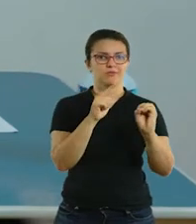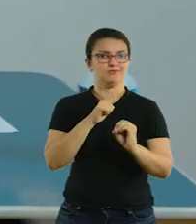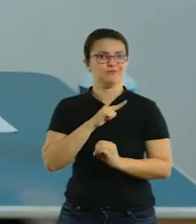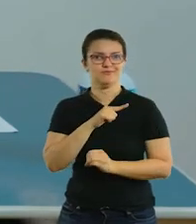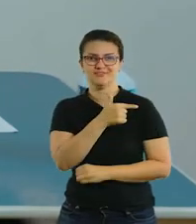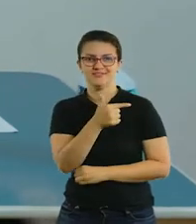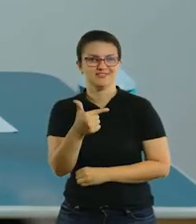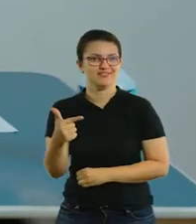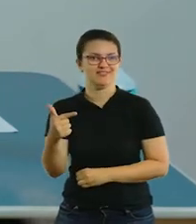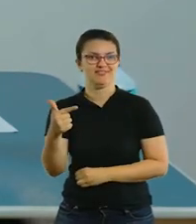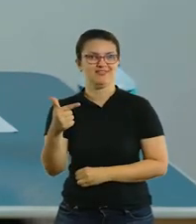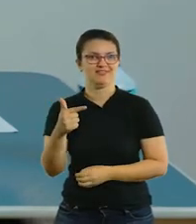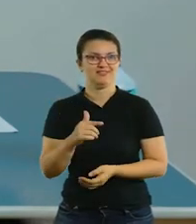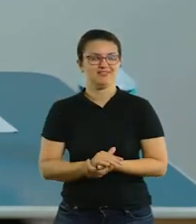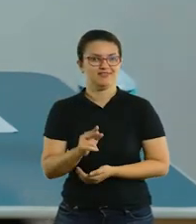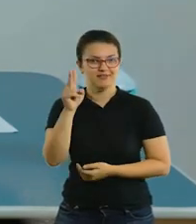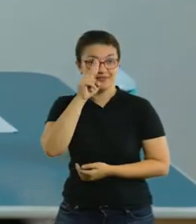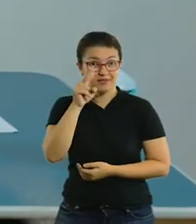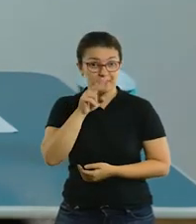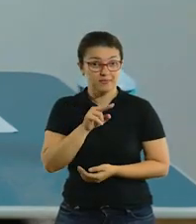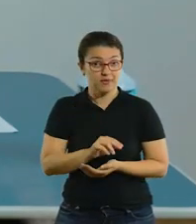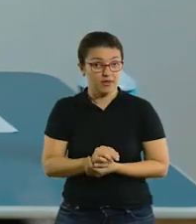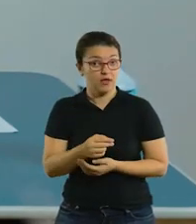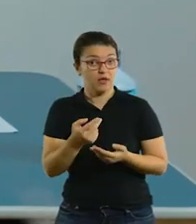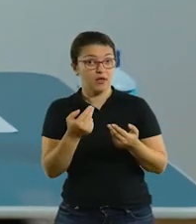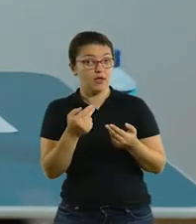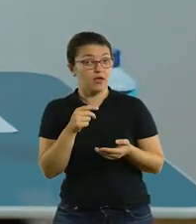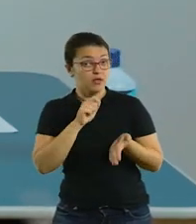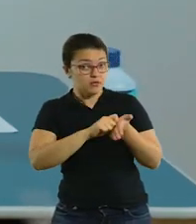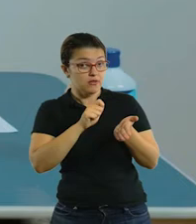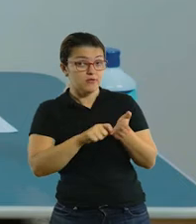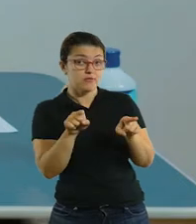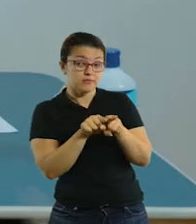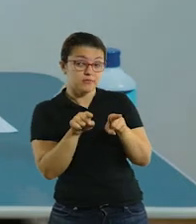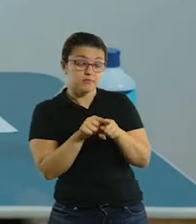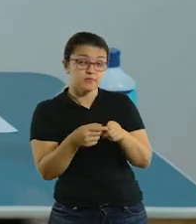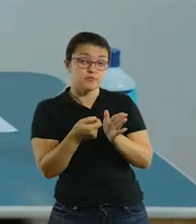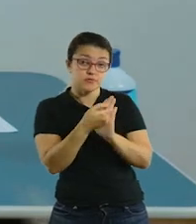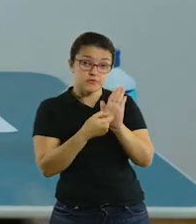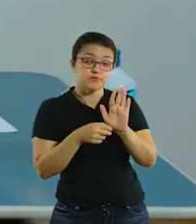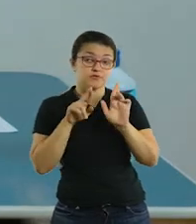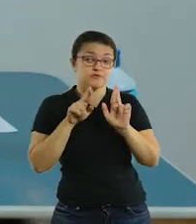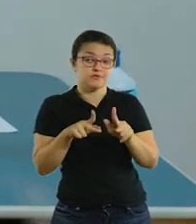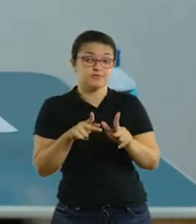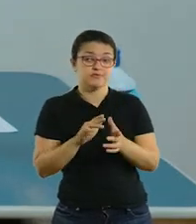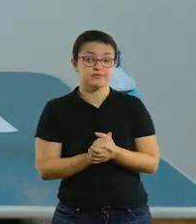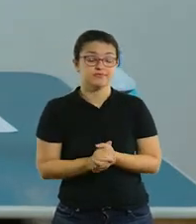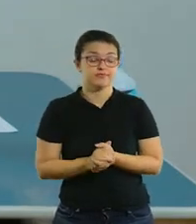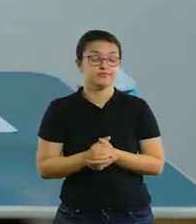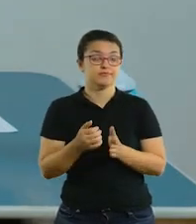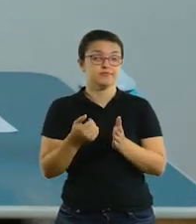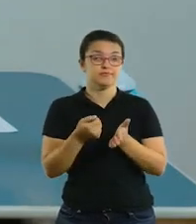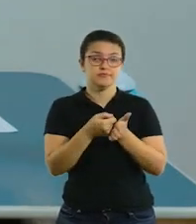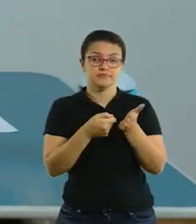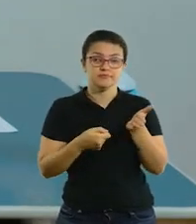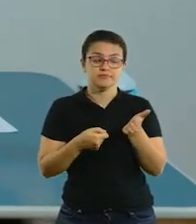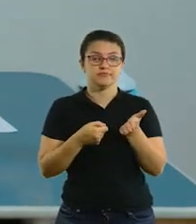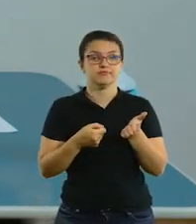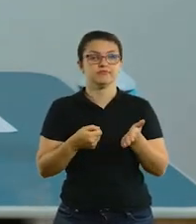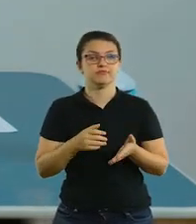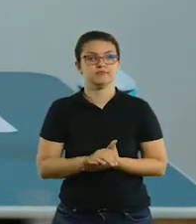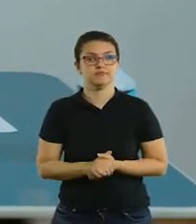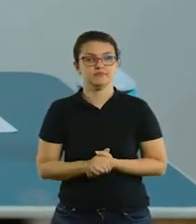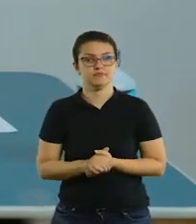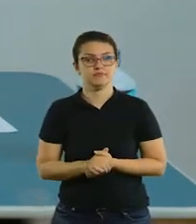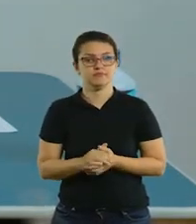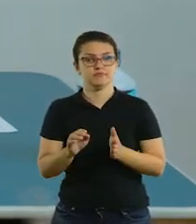foi escrito por Vinícius de Moraes. Mas o texto que nós vamos estudar hoje é outro, tá? A gente vai fazer a atividade da leitura do texto